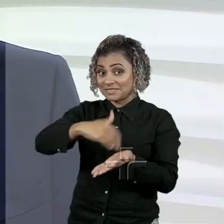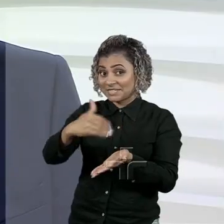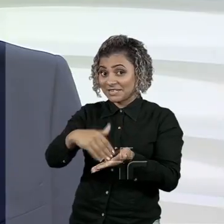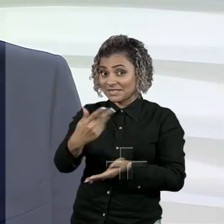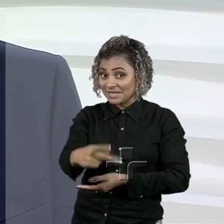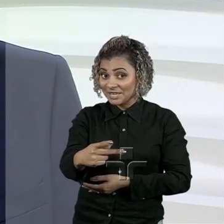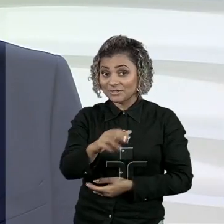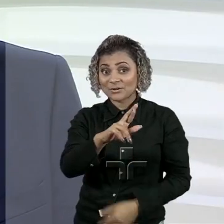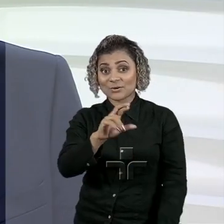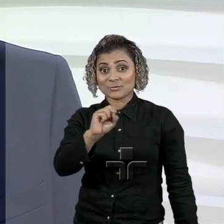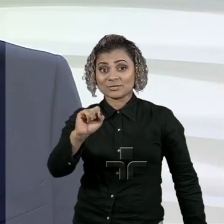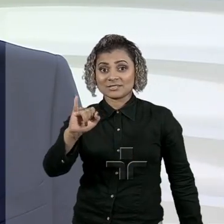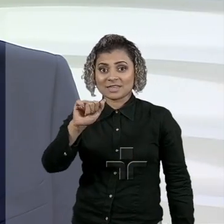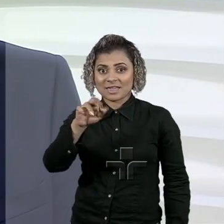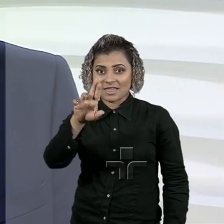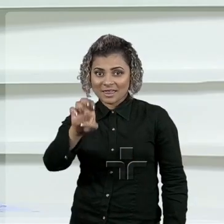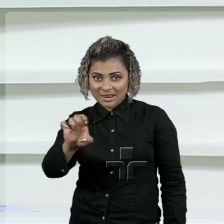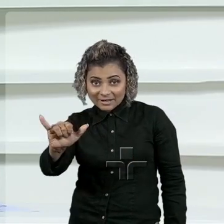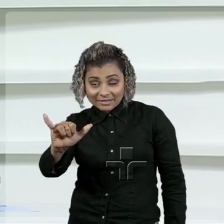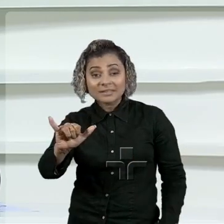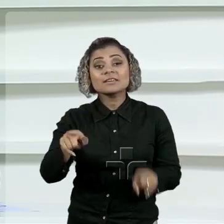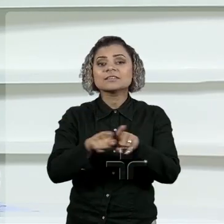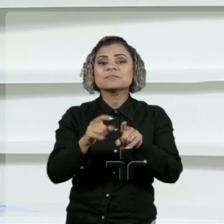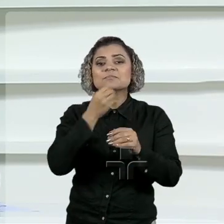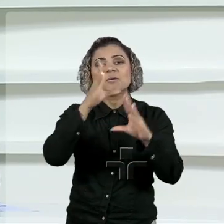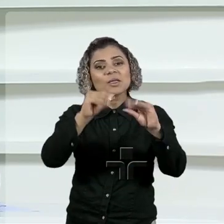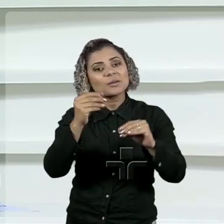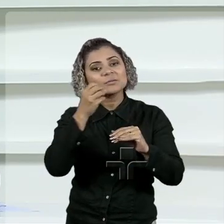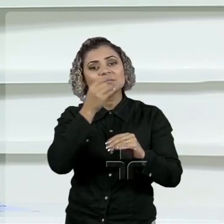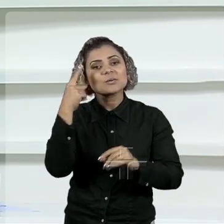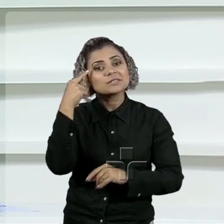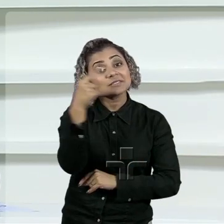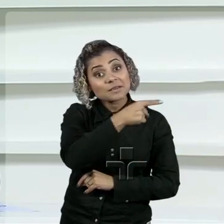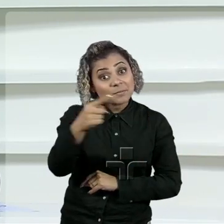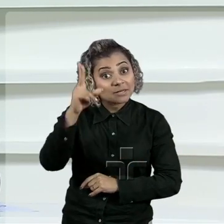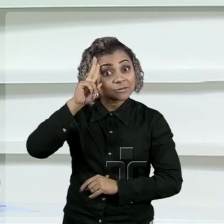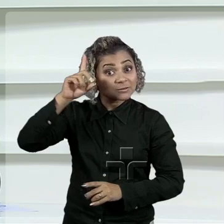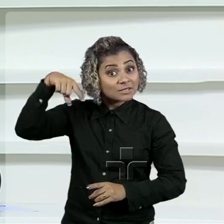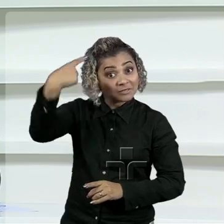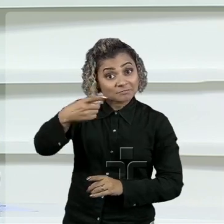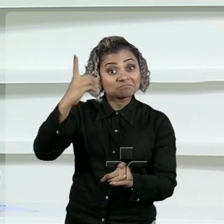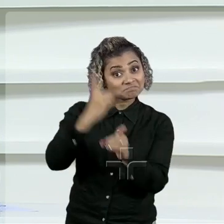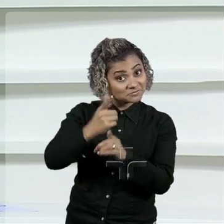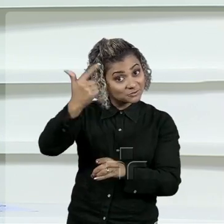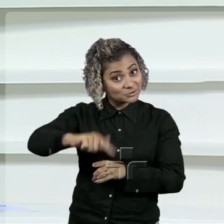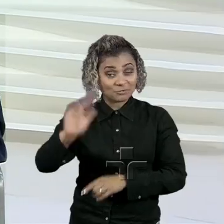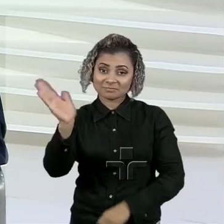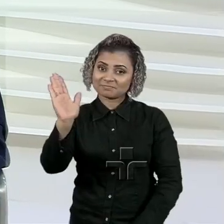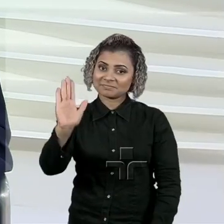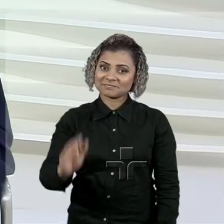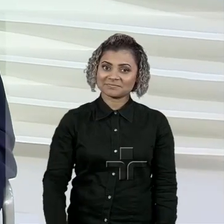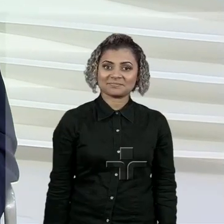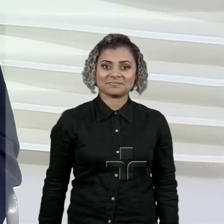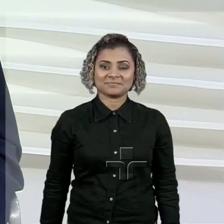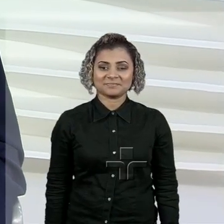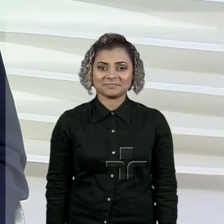secretário Rocieli Soares. Boa noite, boa semana. Segunda-feira tem mais. Até lá.